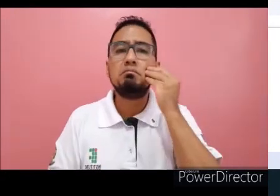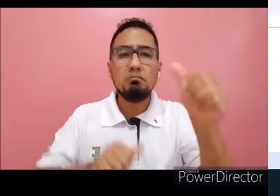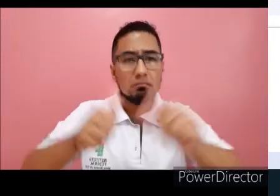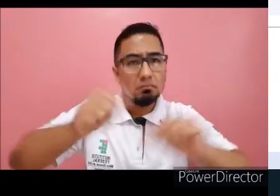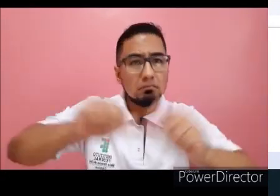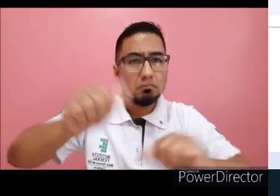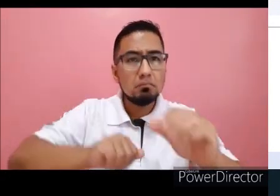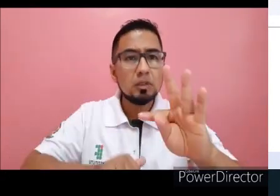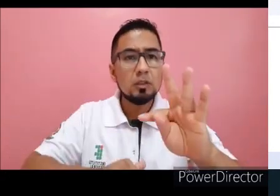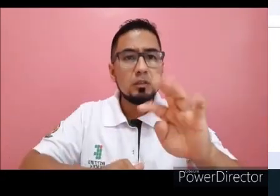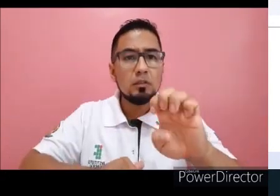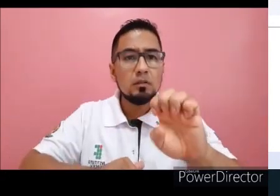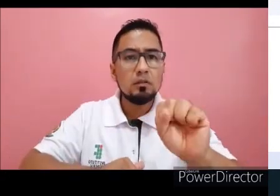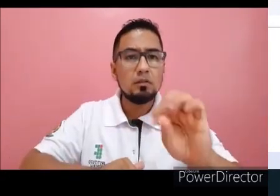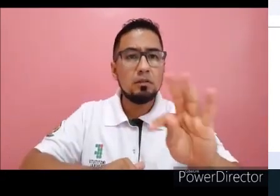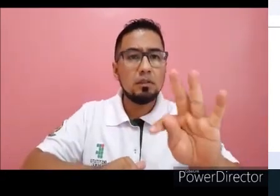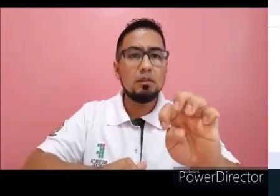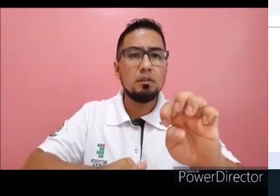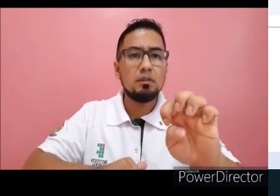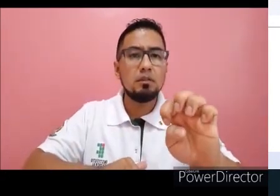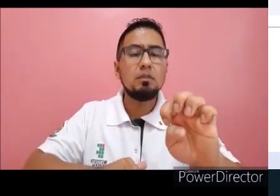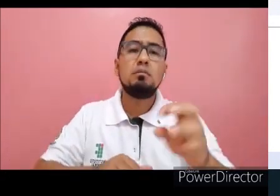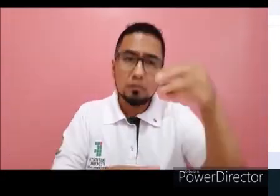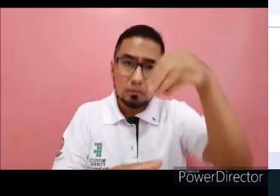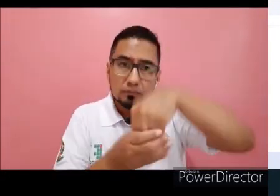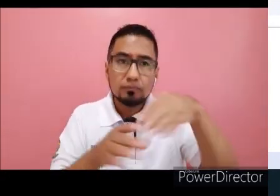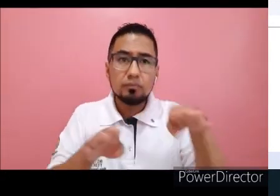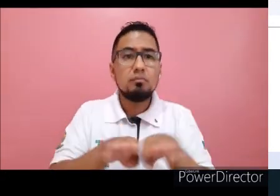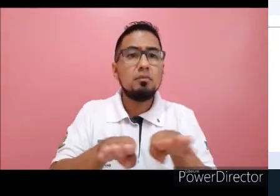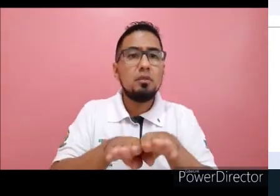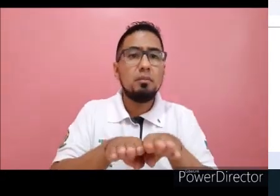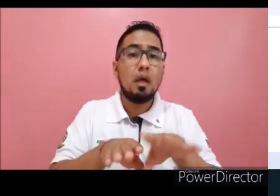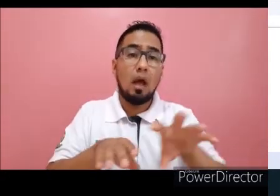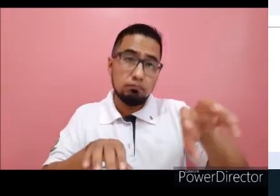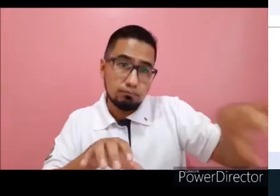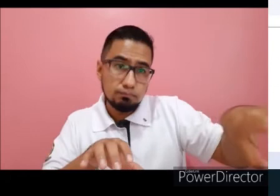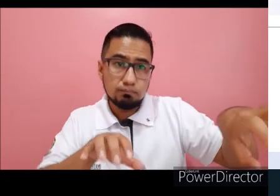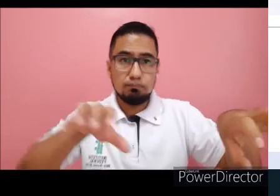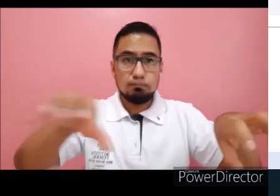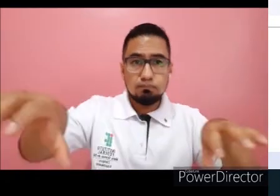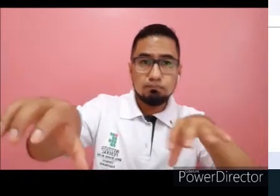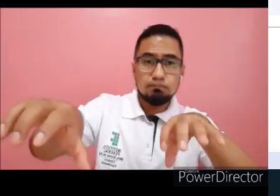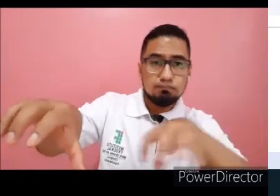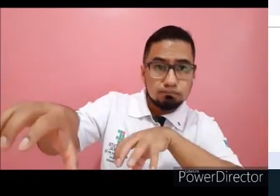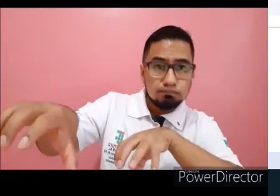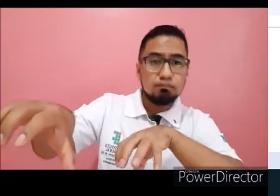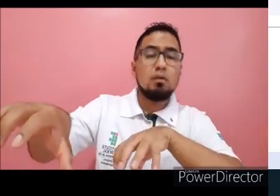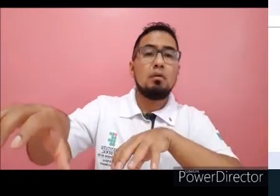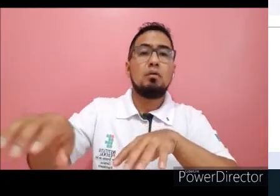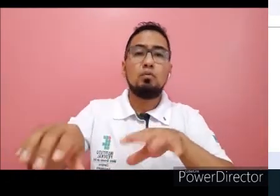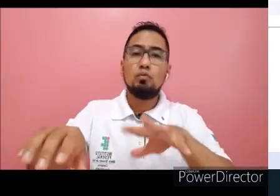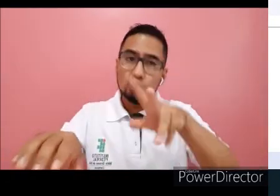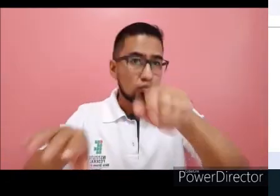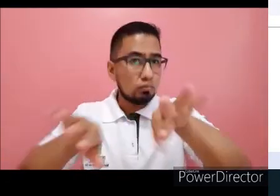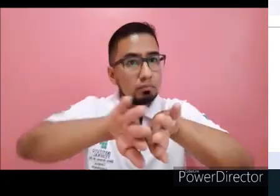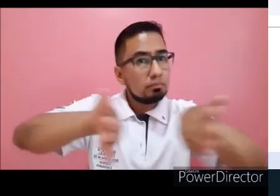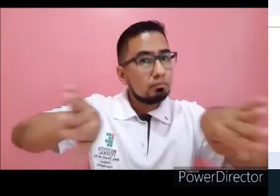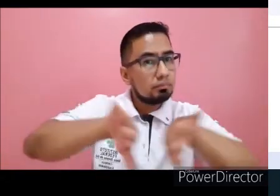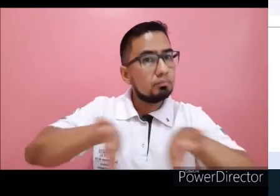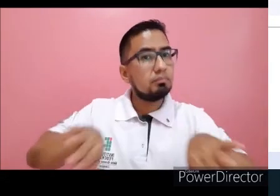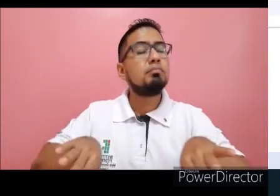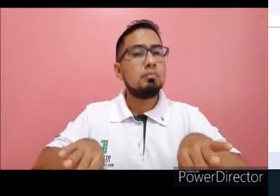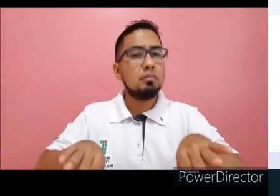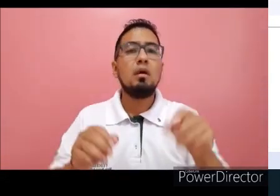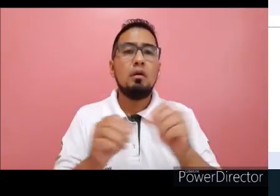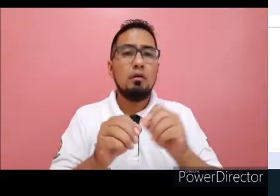pacotes, um pacote de teste, quer ver? Eu posso querer testar a aplicação e eu não quero que fique misturado, então tá, vamos criar aqui uma classe de